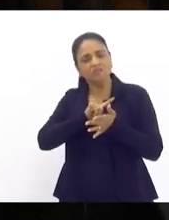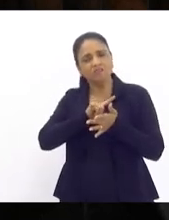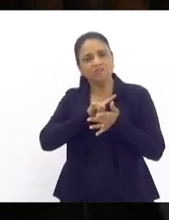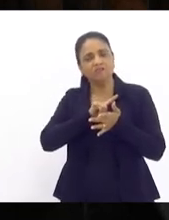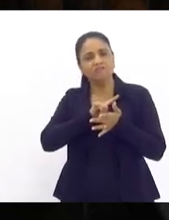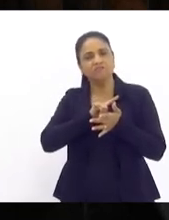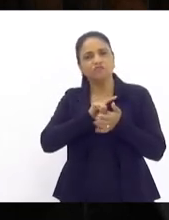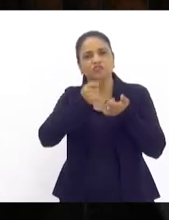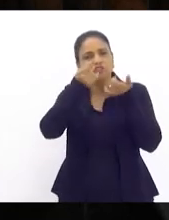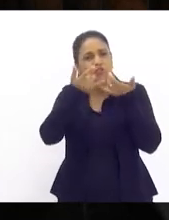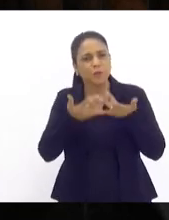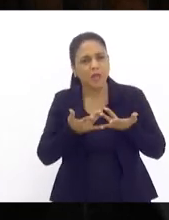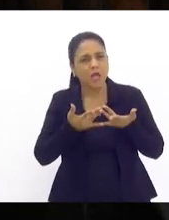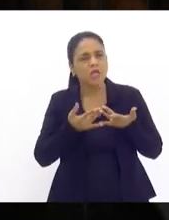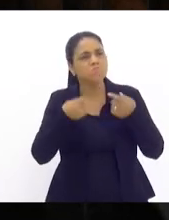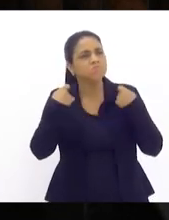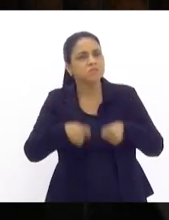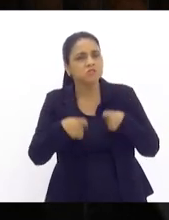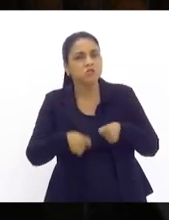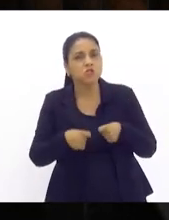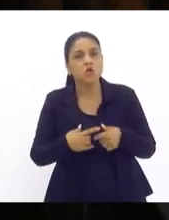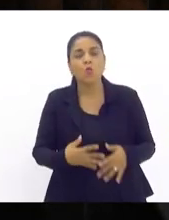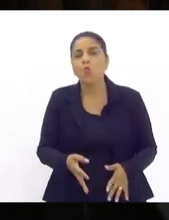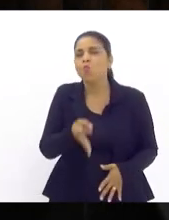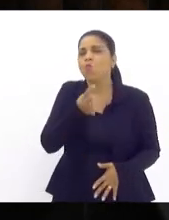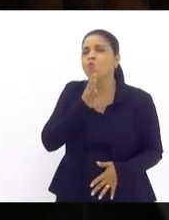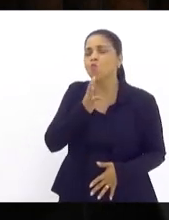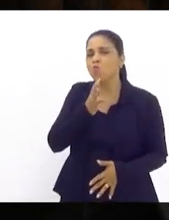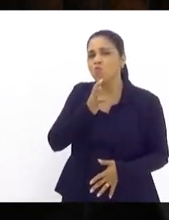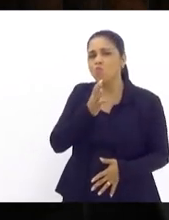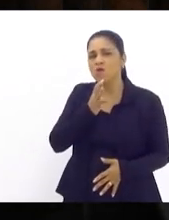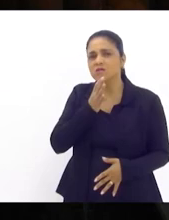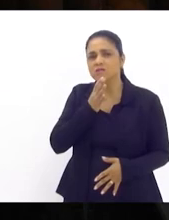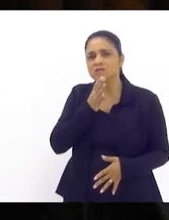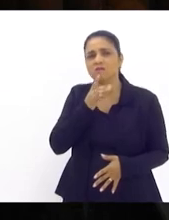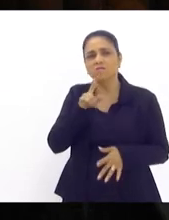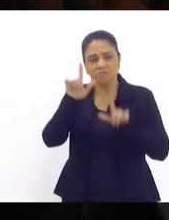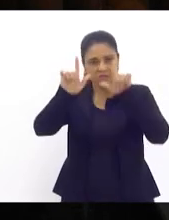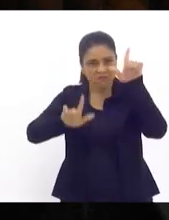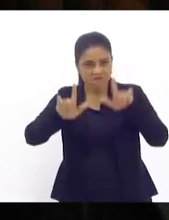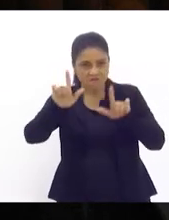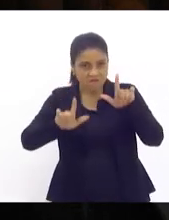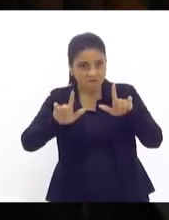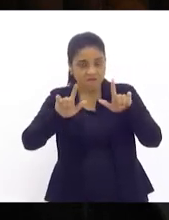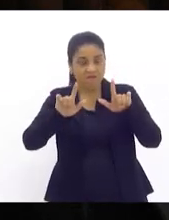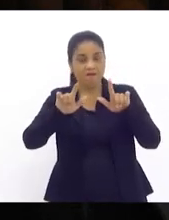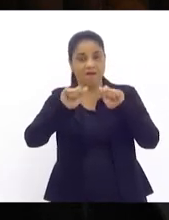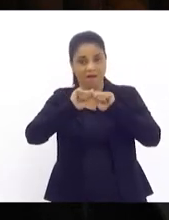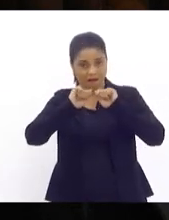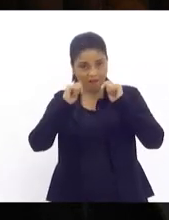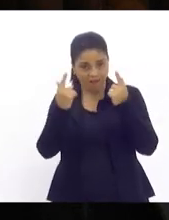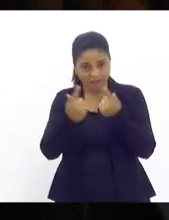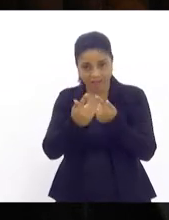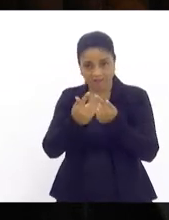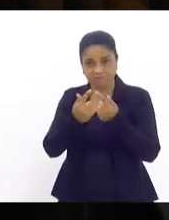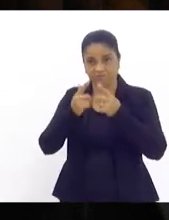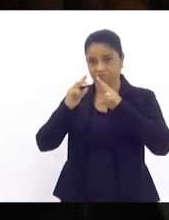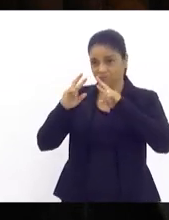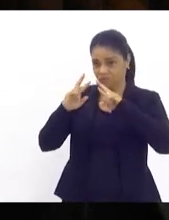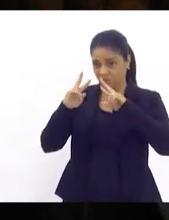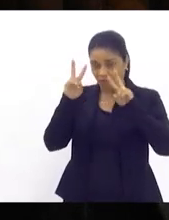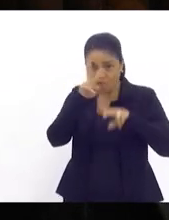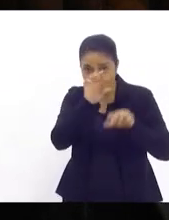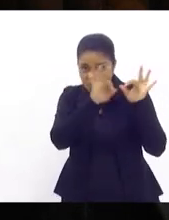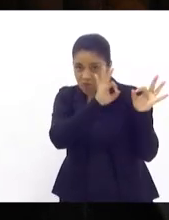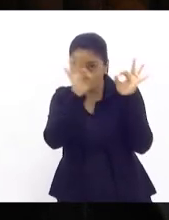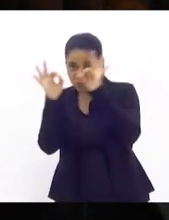tenhamos o conhecimento, e as pessoas que estão nos vendo, principalmente pela TV Alerj, saibam que as pessoas, né, com síndrome de Down,